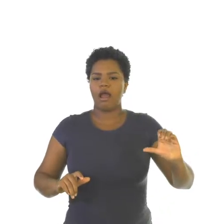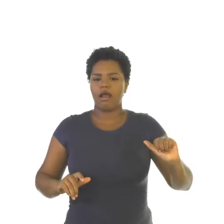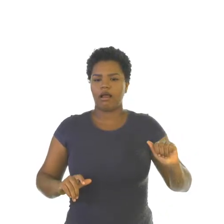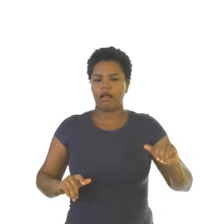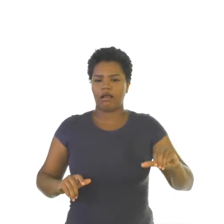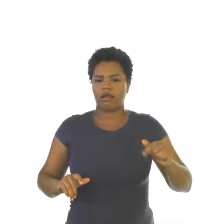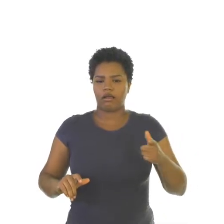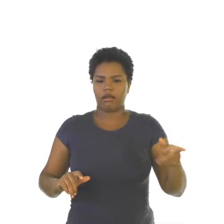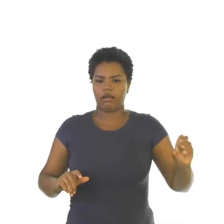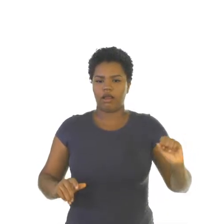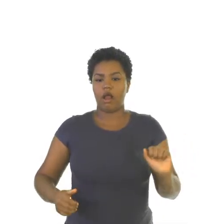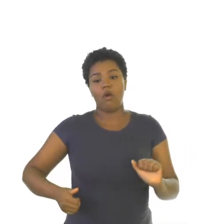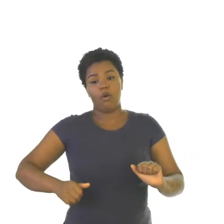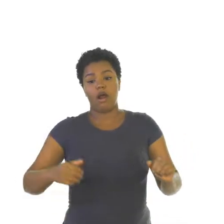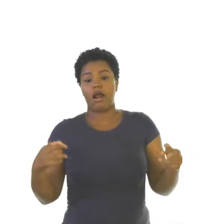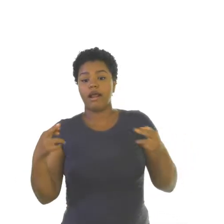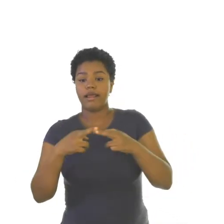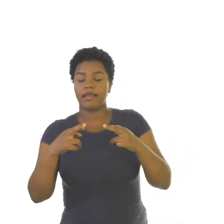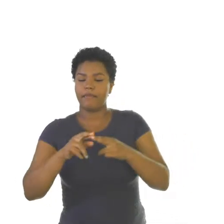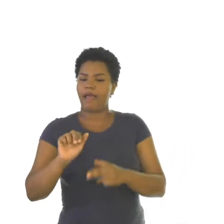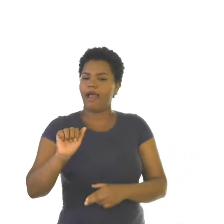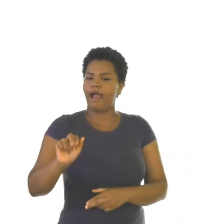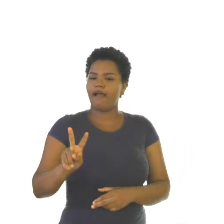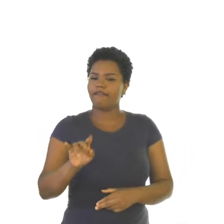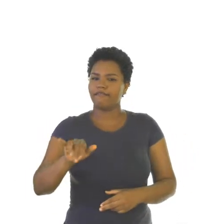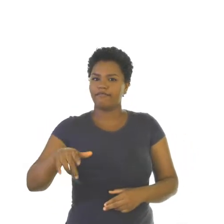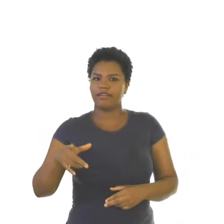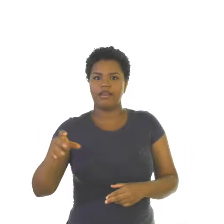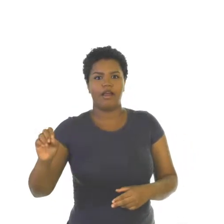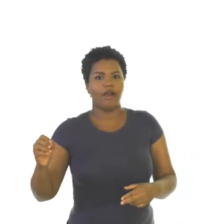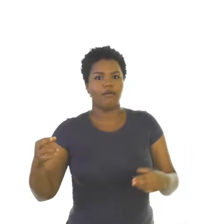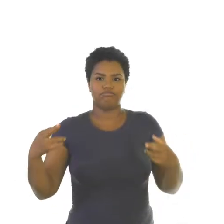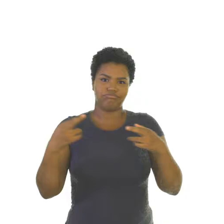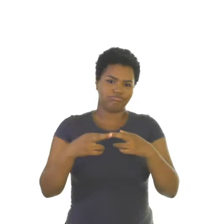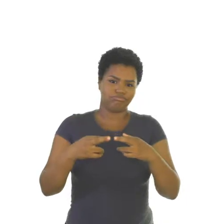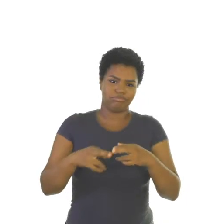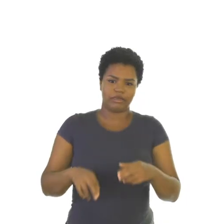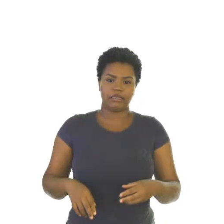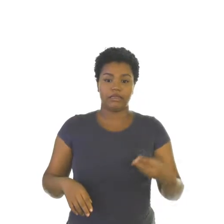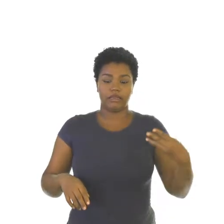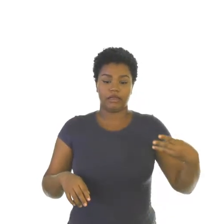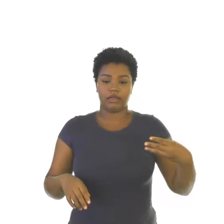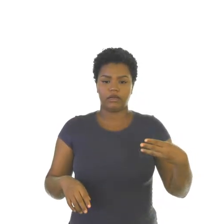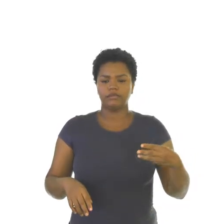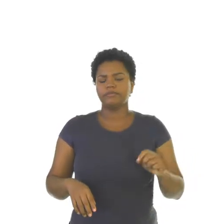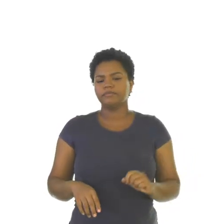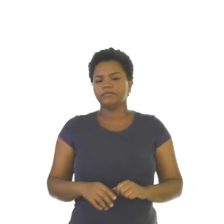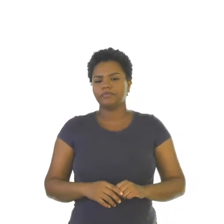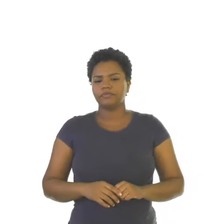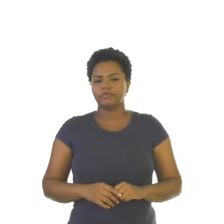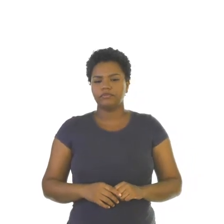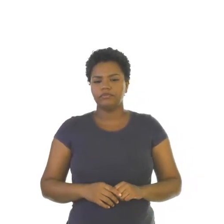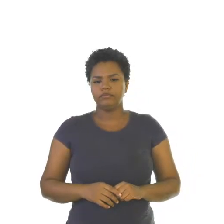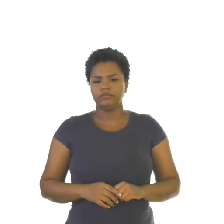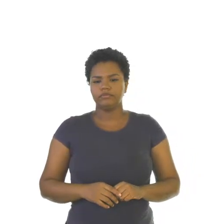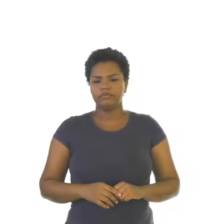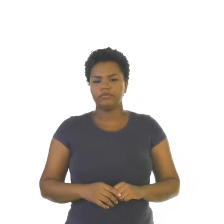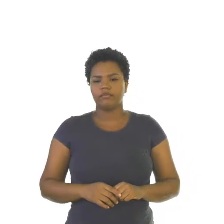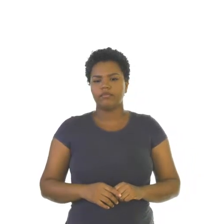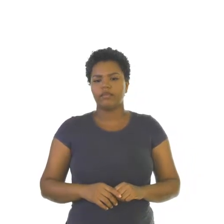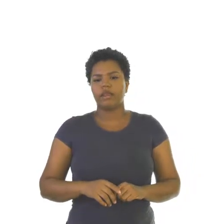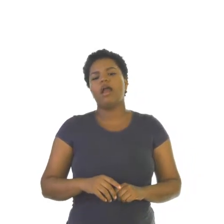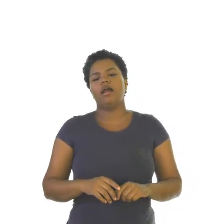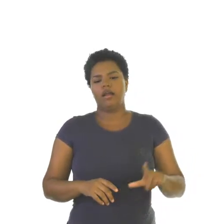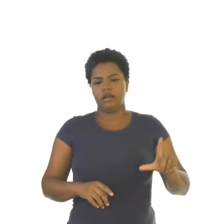de primeira, Francisquinha, essa ficou moleza. O número 3 aqui, nós vamos colocar o quê?